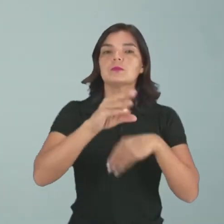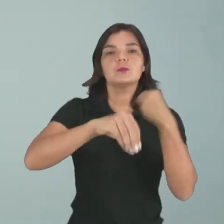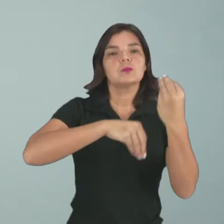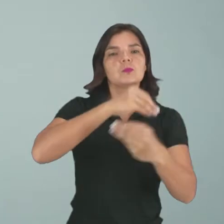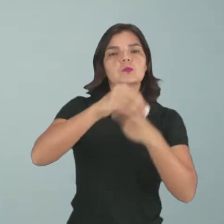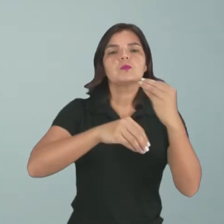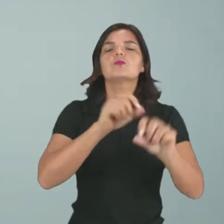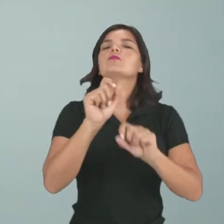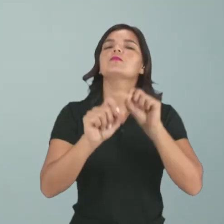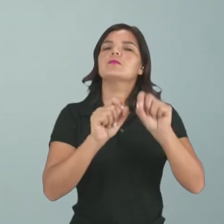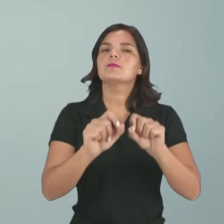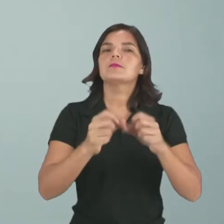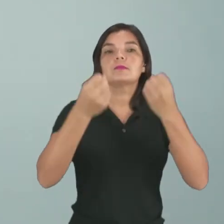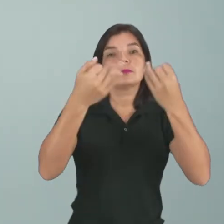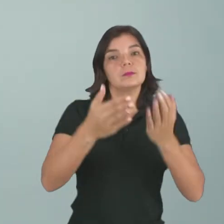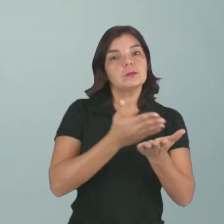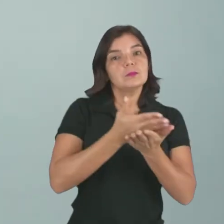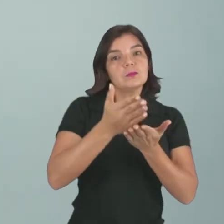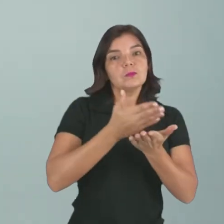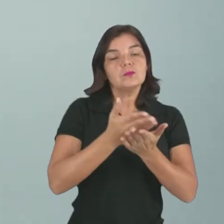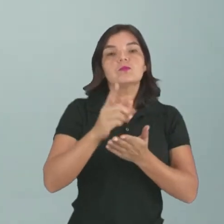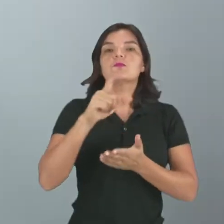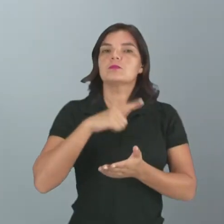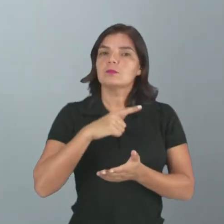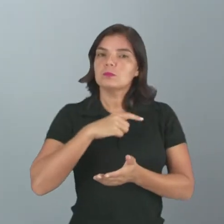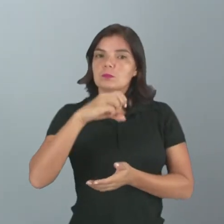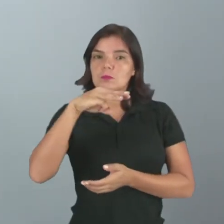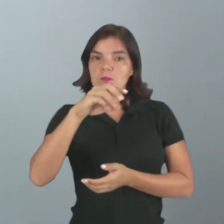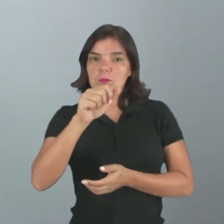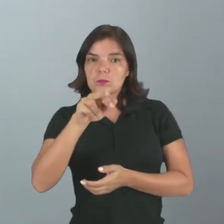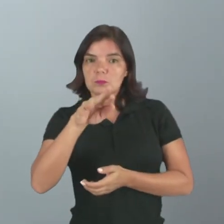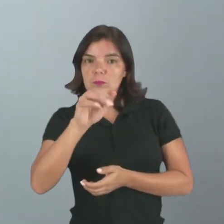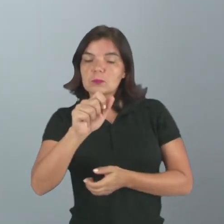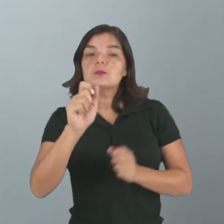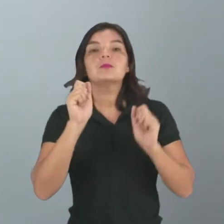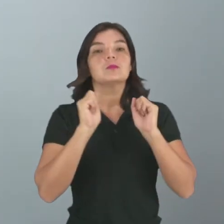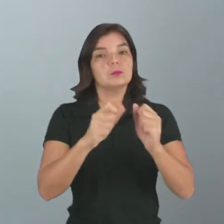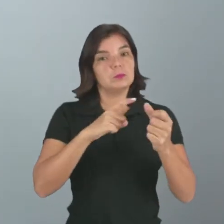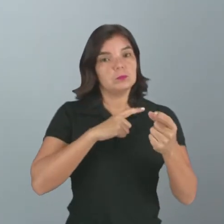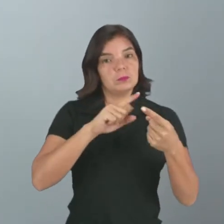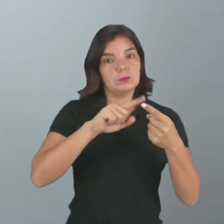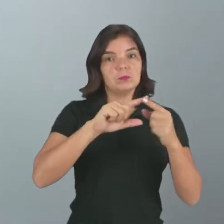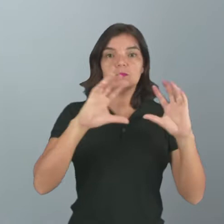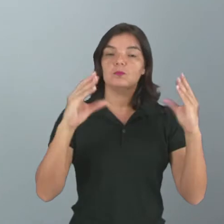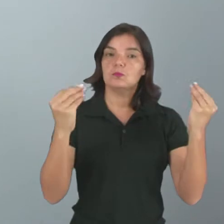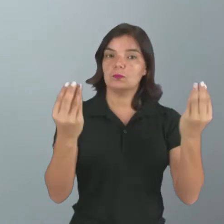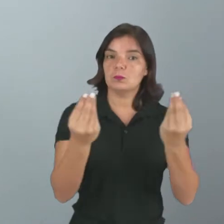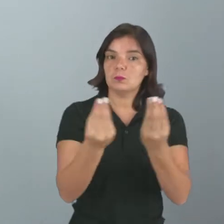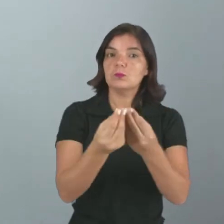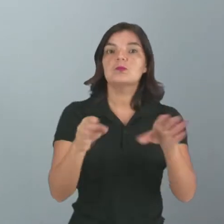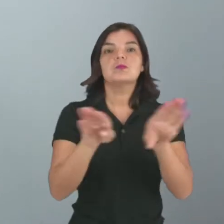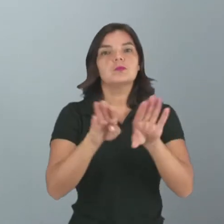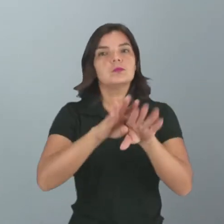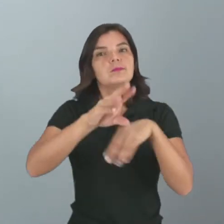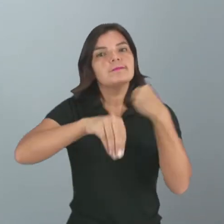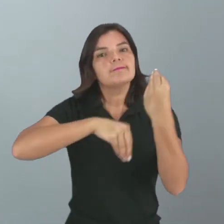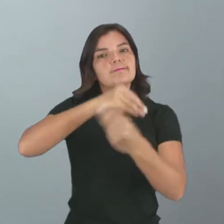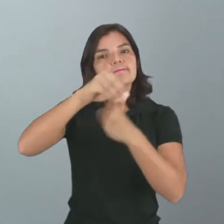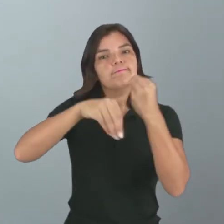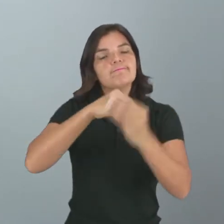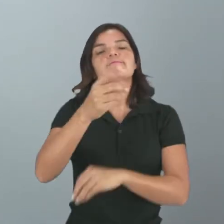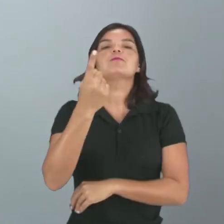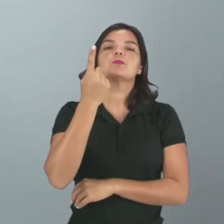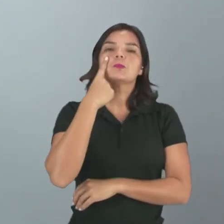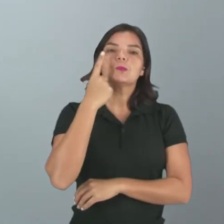as misturas? Eu falei para vocês lá no início que eu tinha matéria, e de matéria eu poderia ter substâncias, né, e poderia ter misturas. A gente já